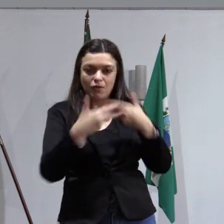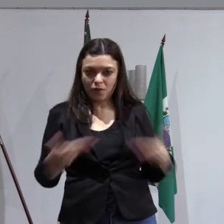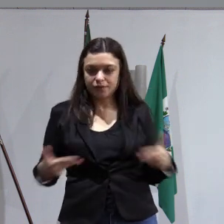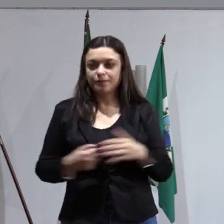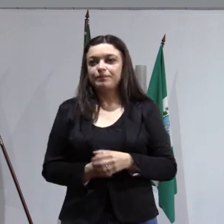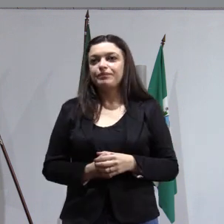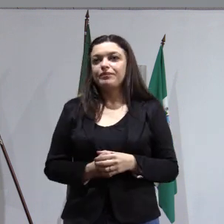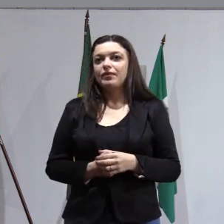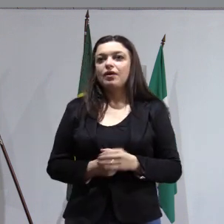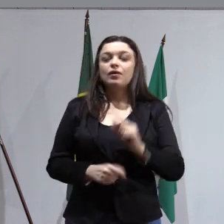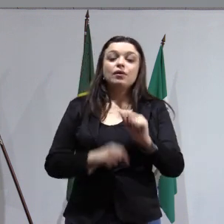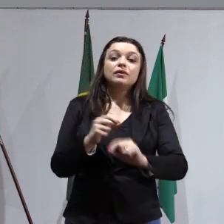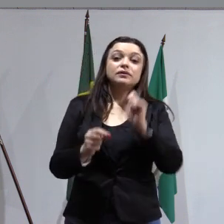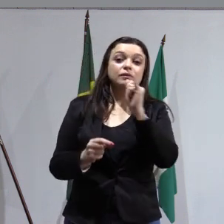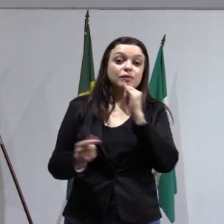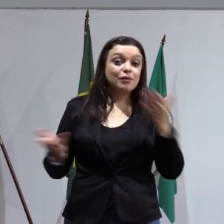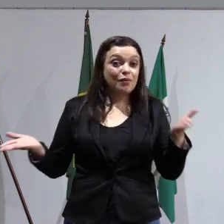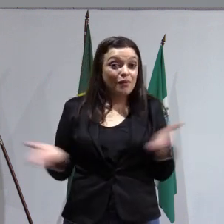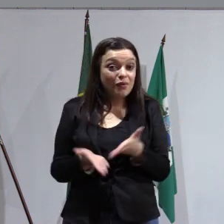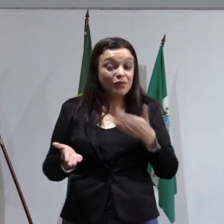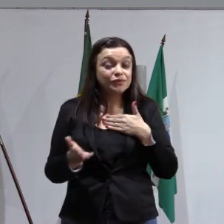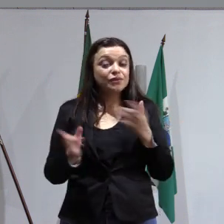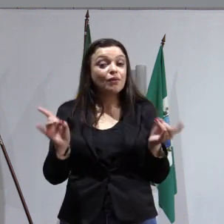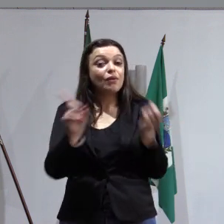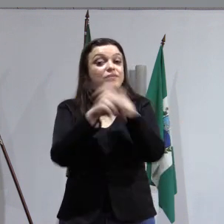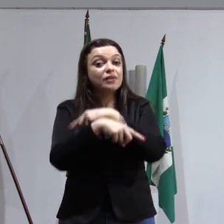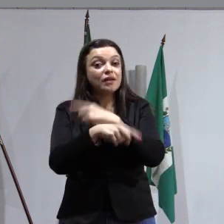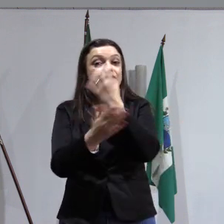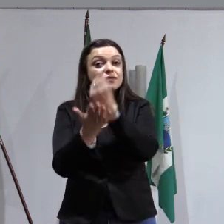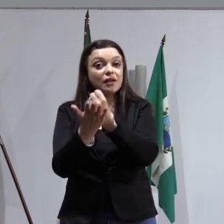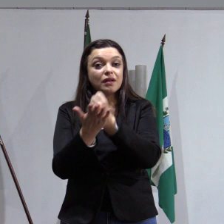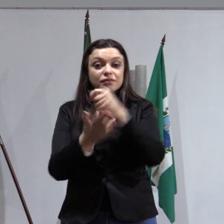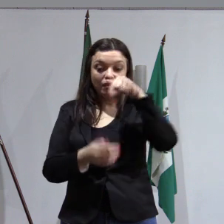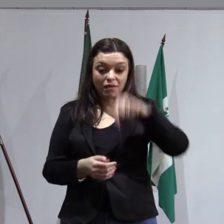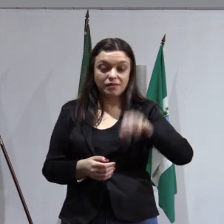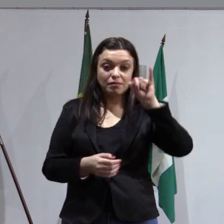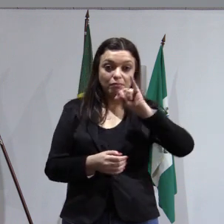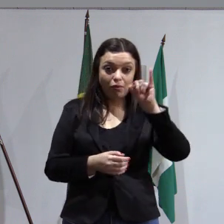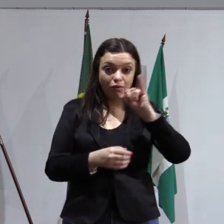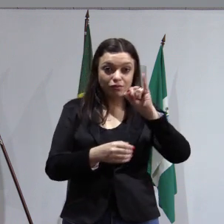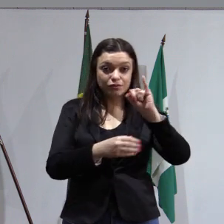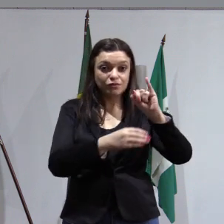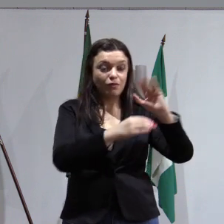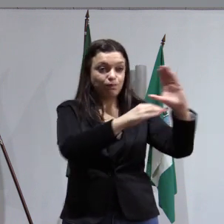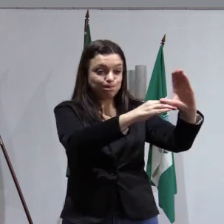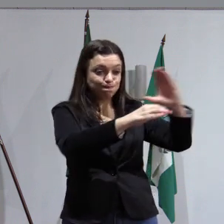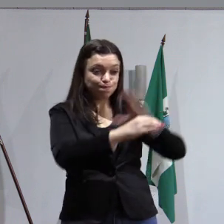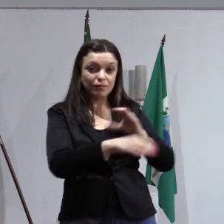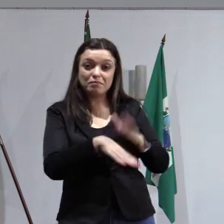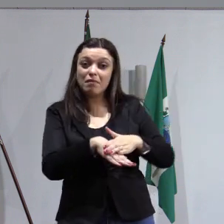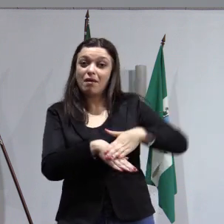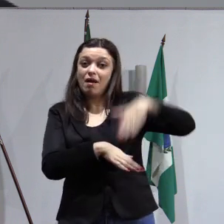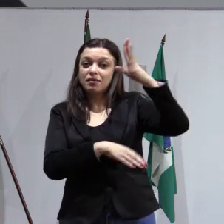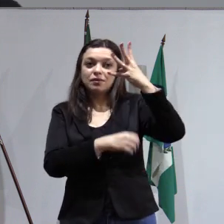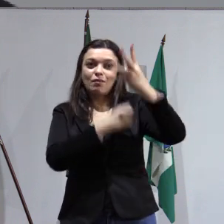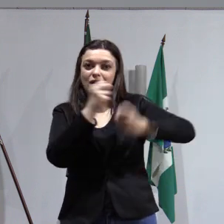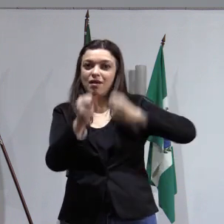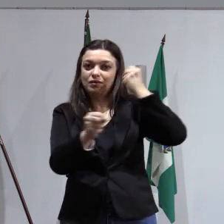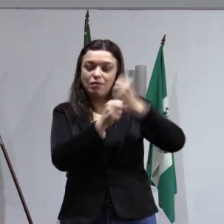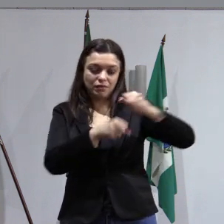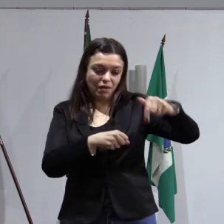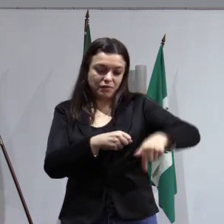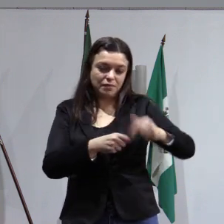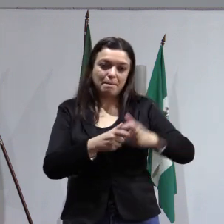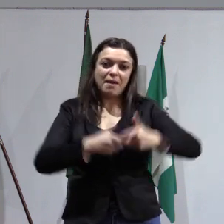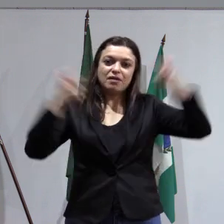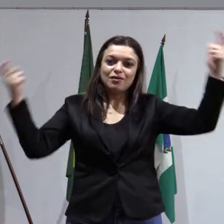mostram que tivemos uma das maiores arrecadações de impostos nos últimos 4 anos. O que a gente quer saber é para onde esse valor vai,